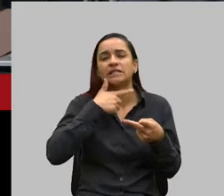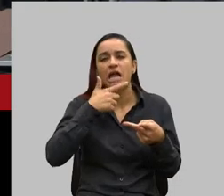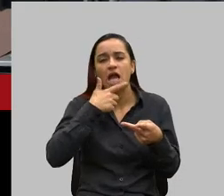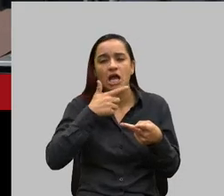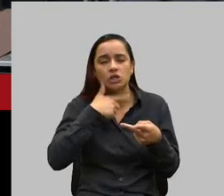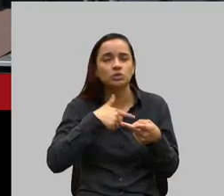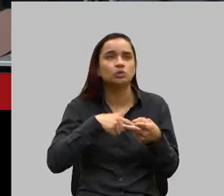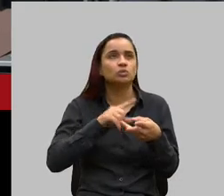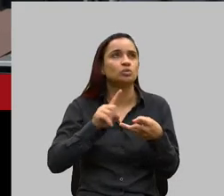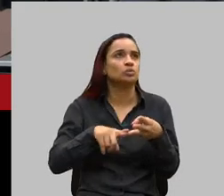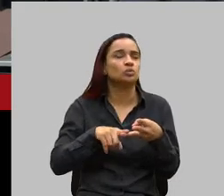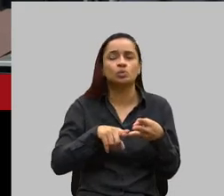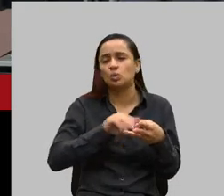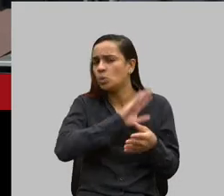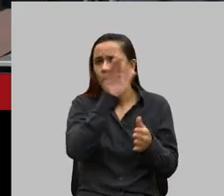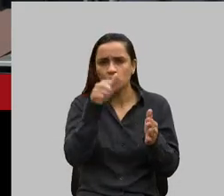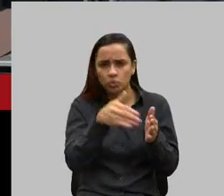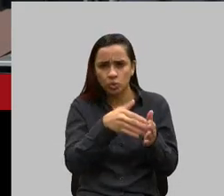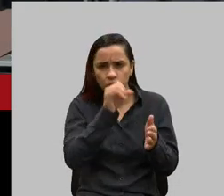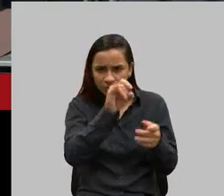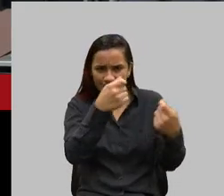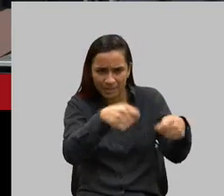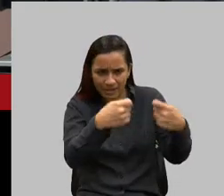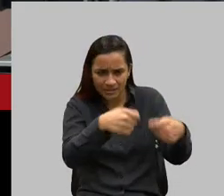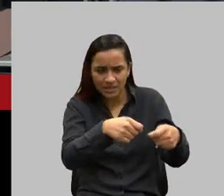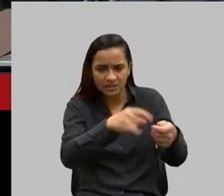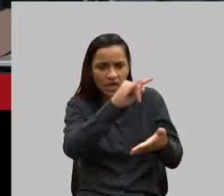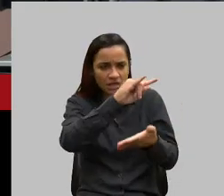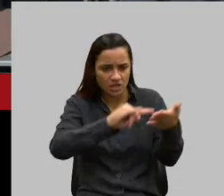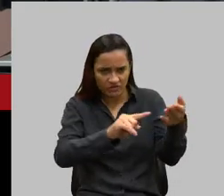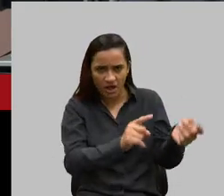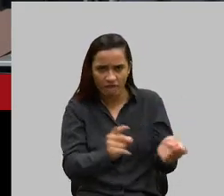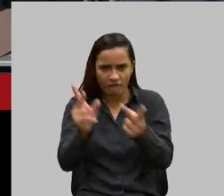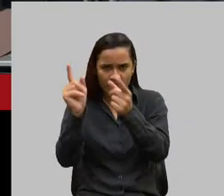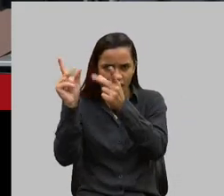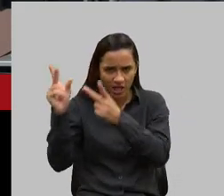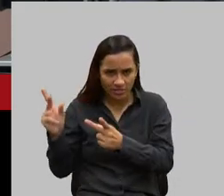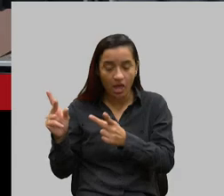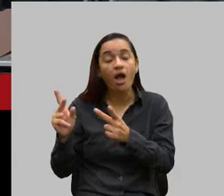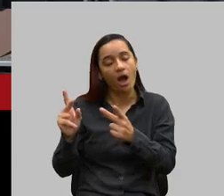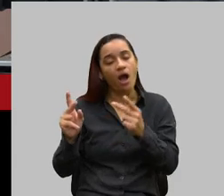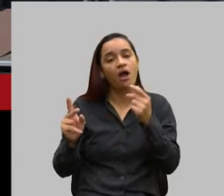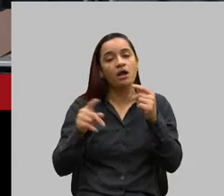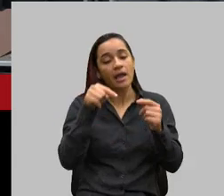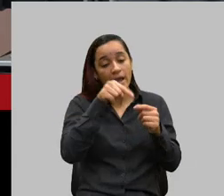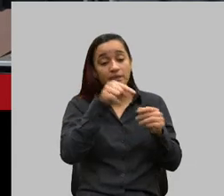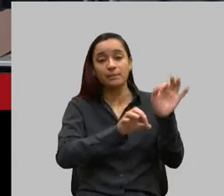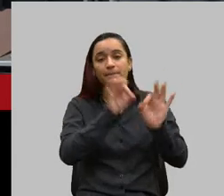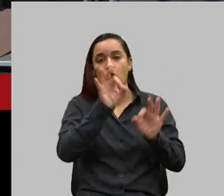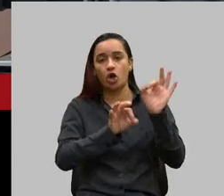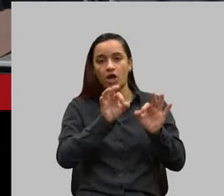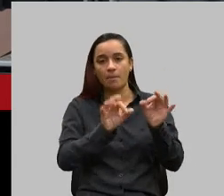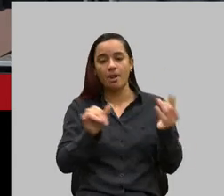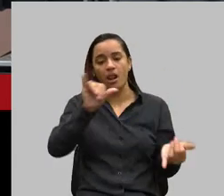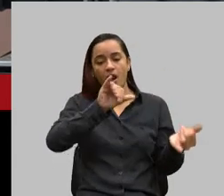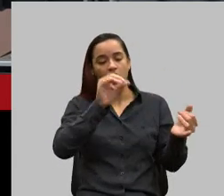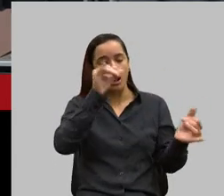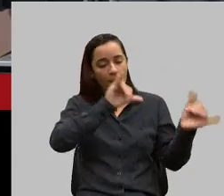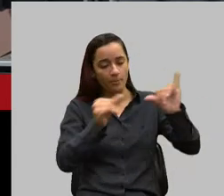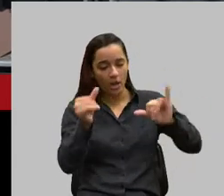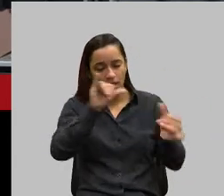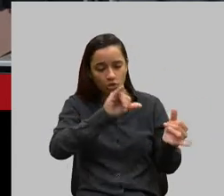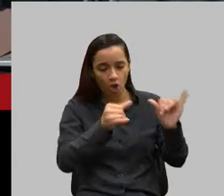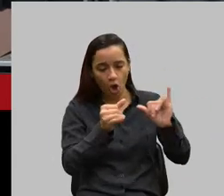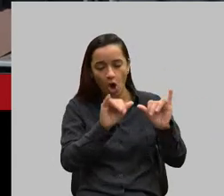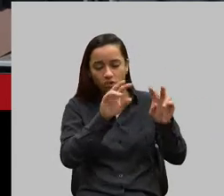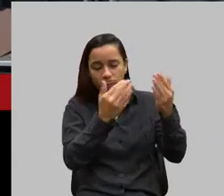for necessário certificação esse programa laboratório certificador vai